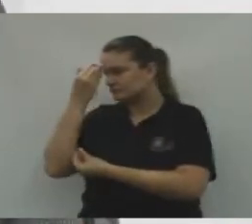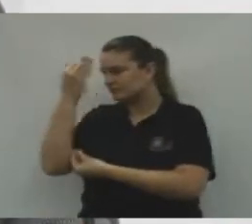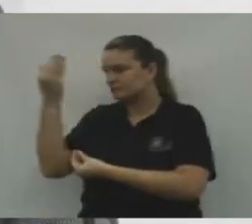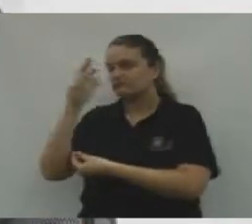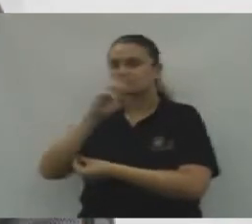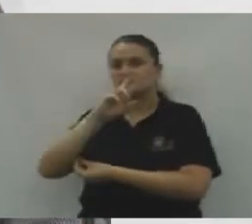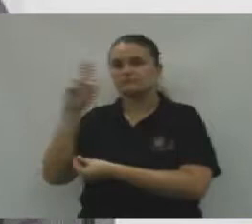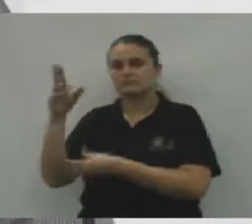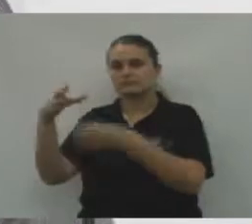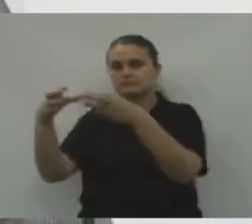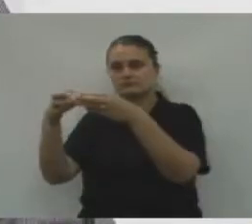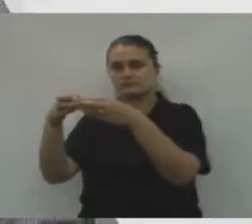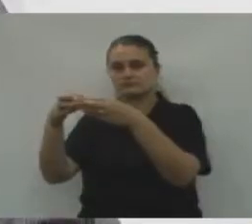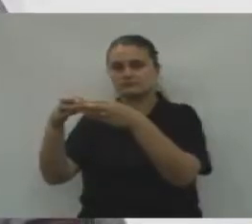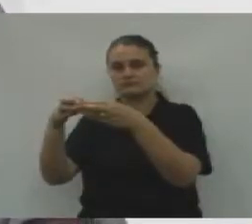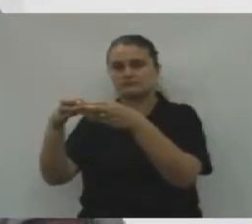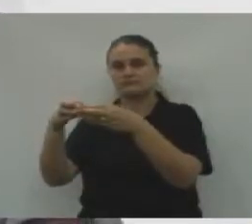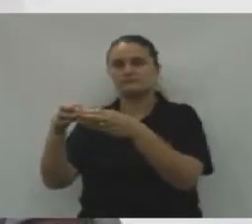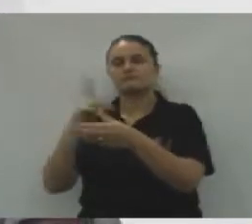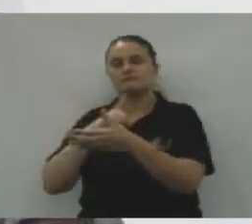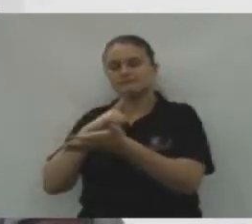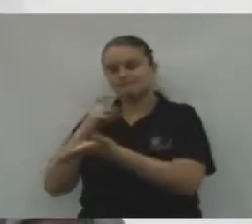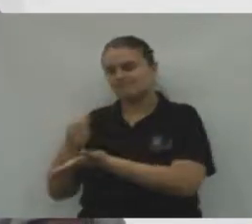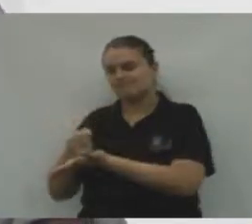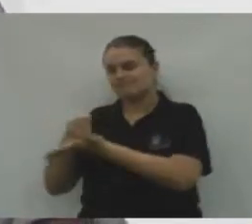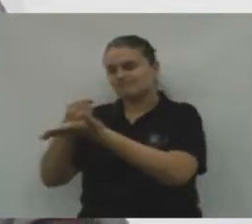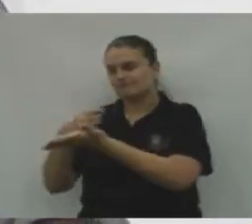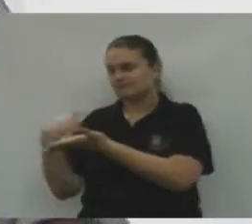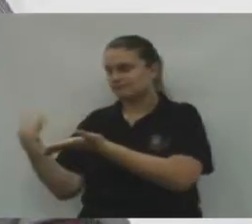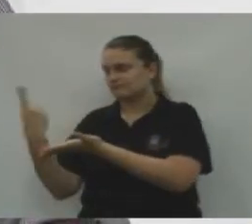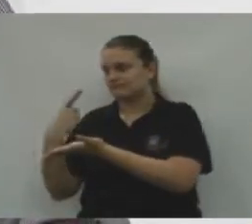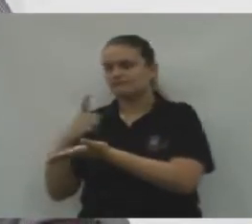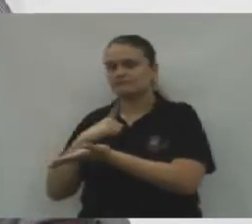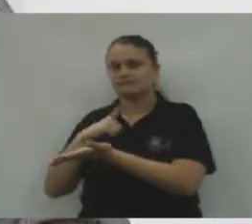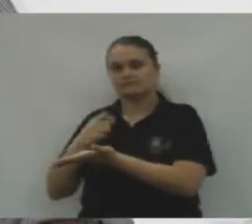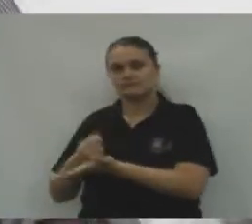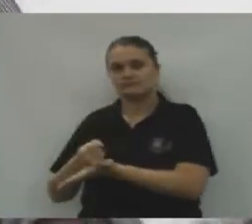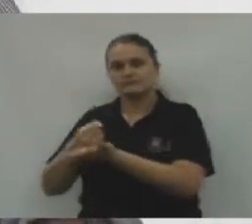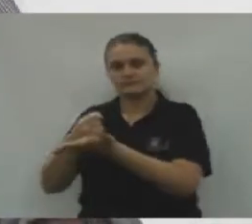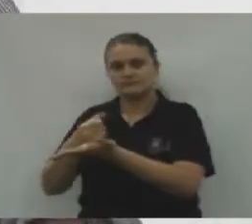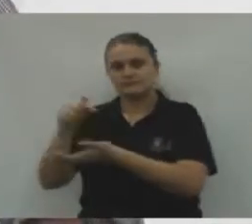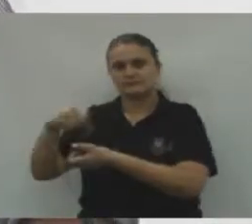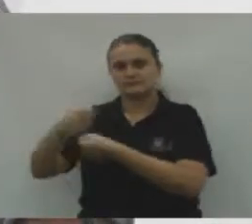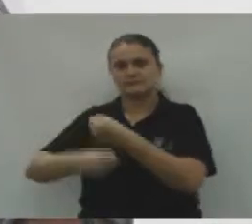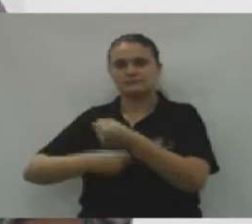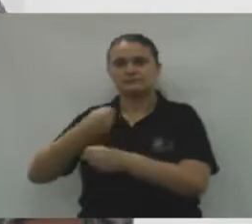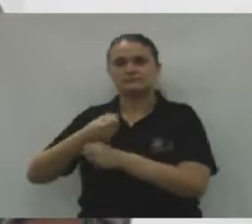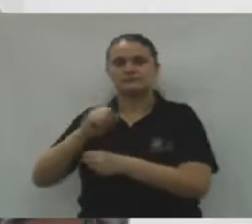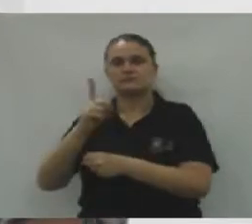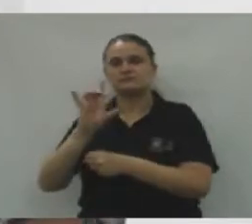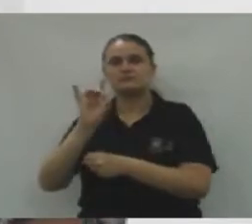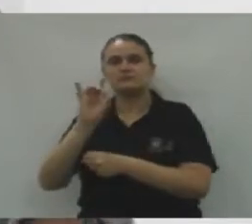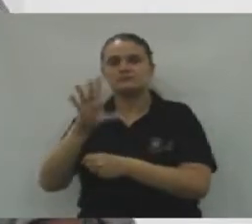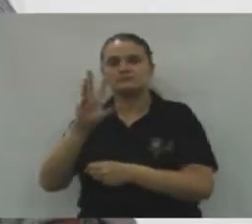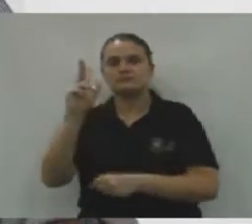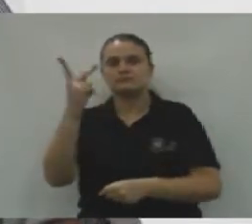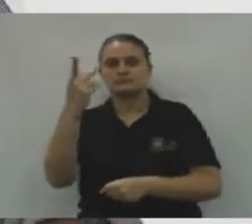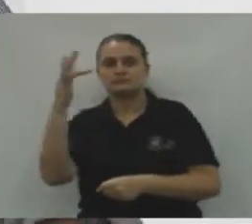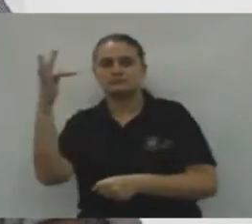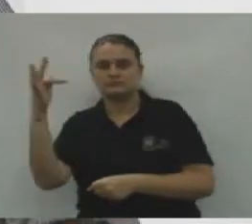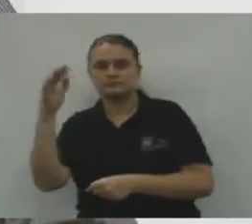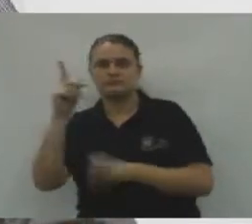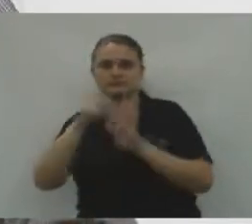todo esse grupo aí pelo apoio que vocês nos deram esse ano, não somente na questão do HF, eu acho